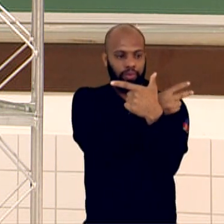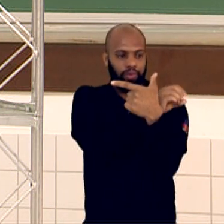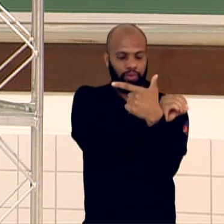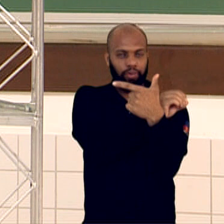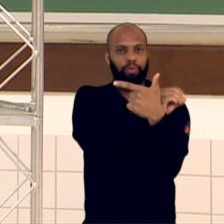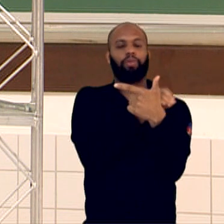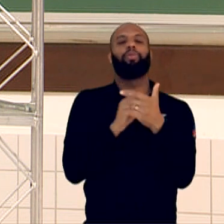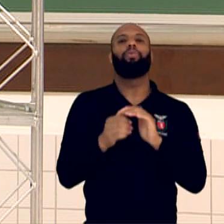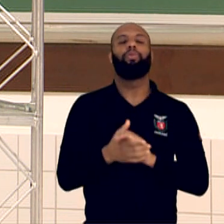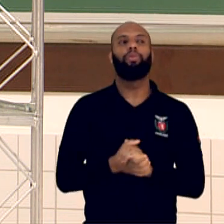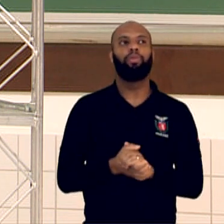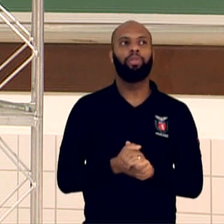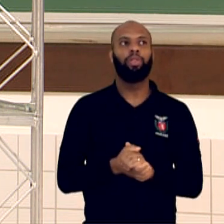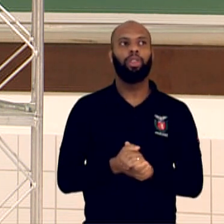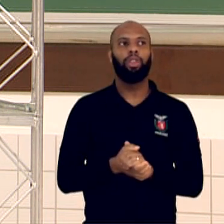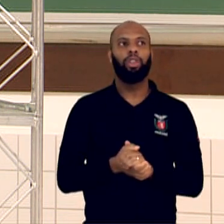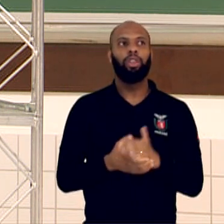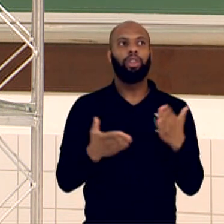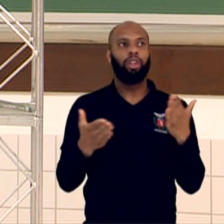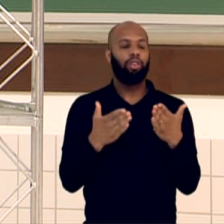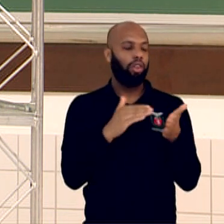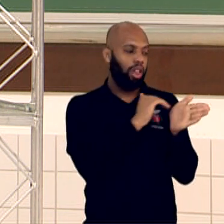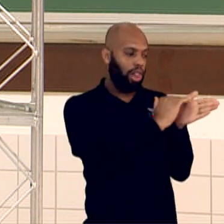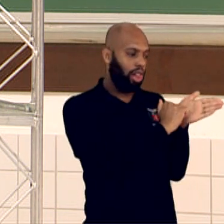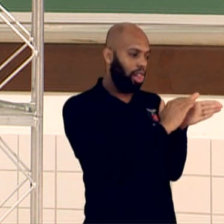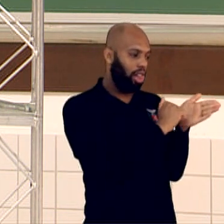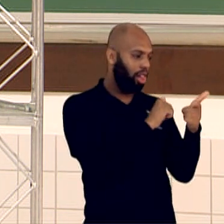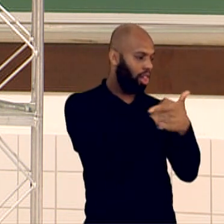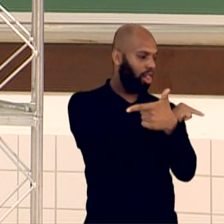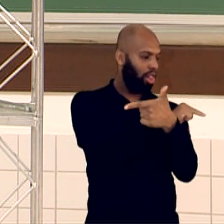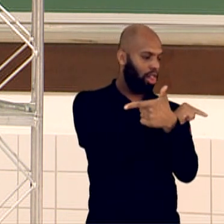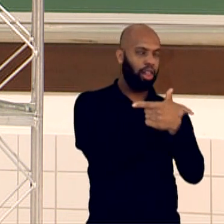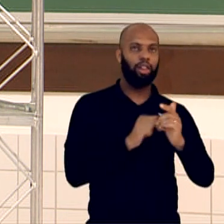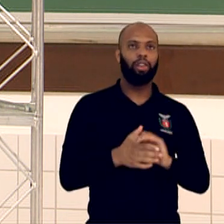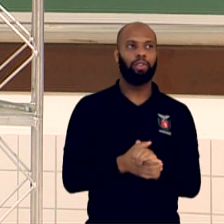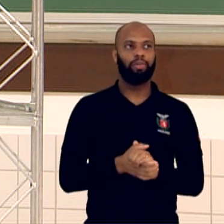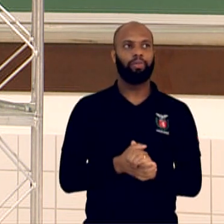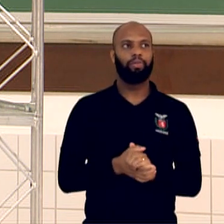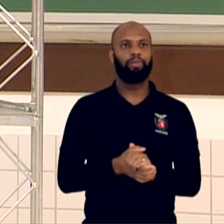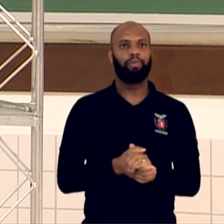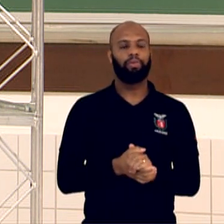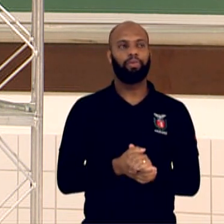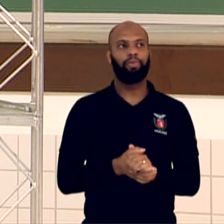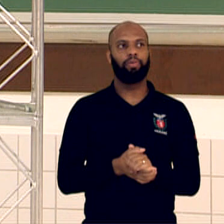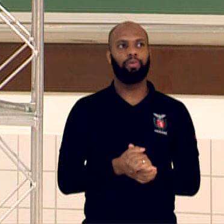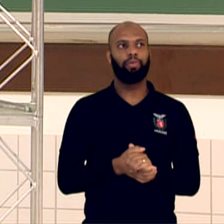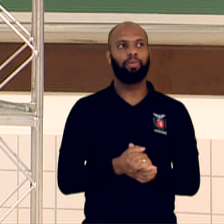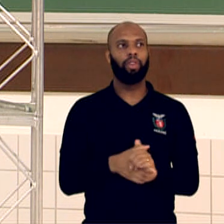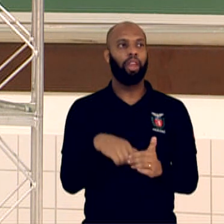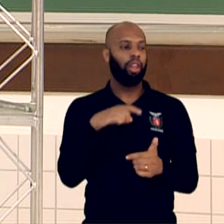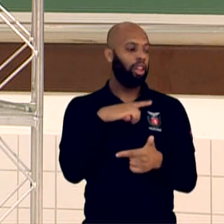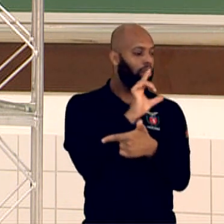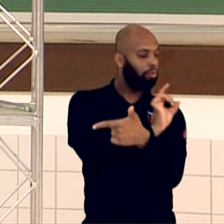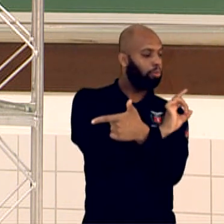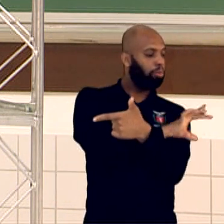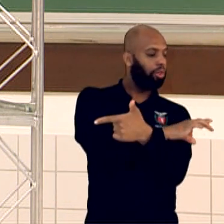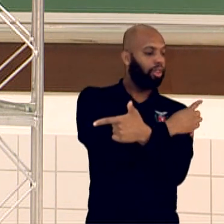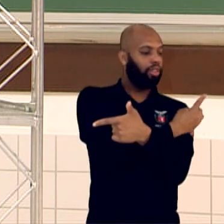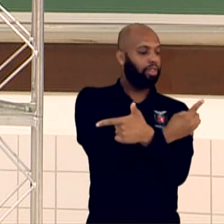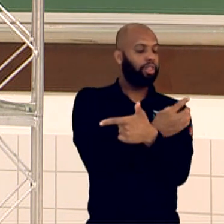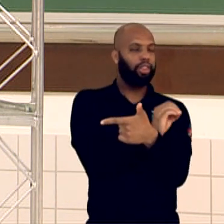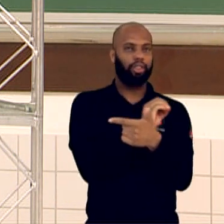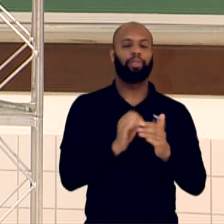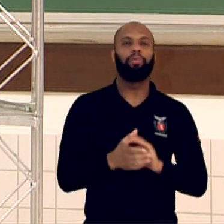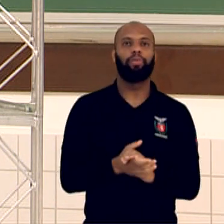2.520. Quanto nós teremos de resto aqui? 0, 1, 1. 110. Então, o que